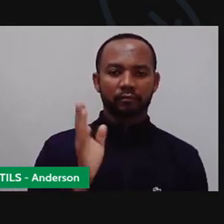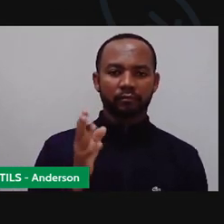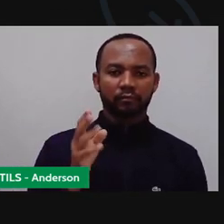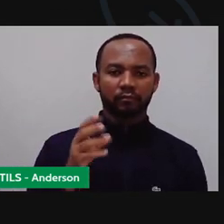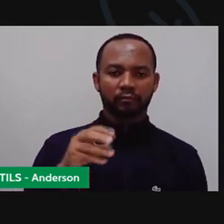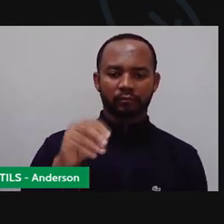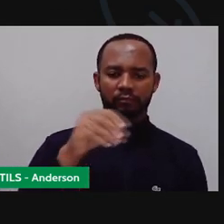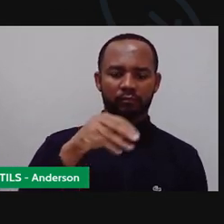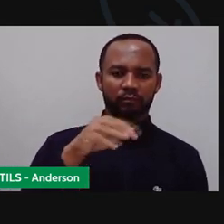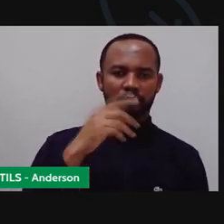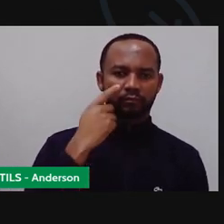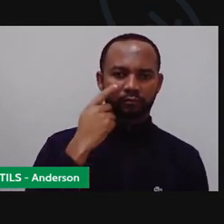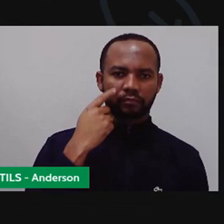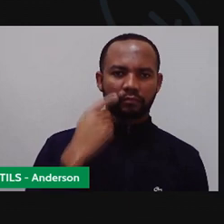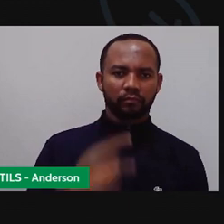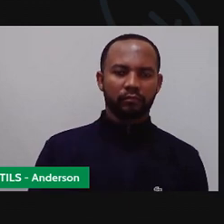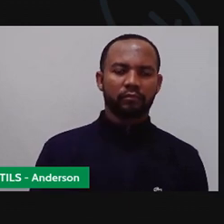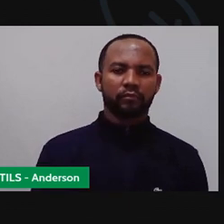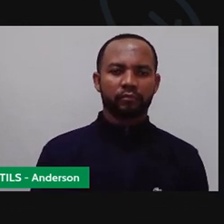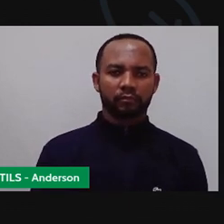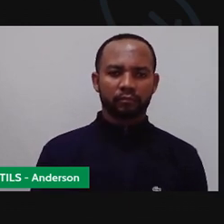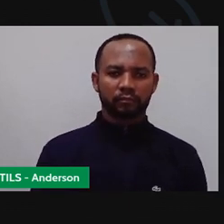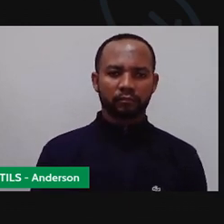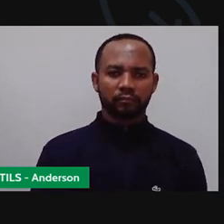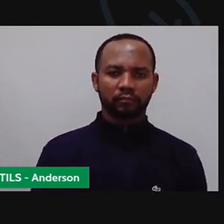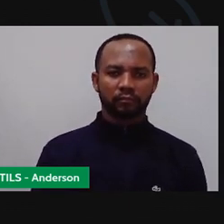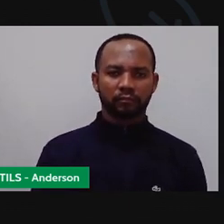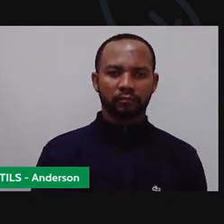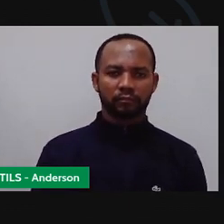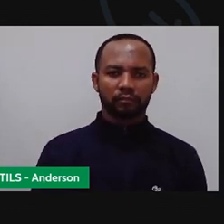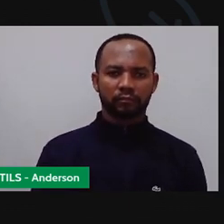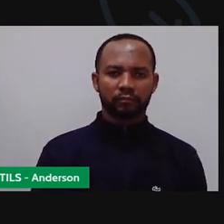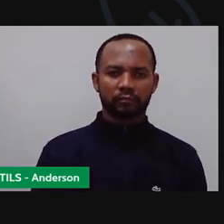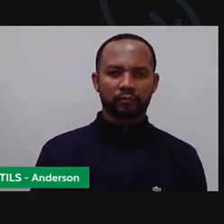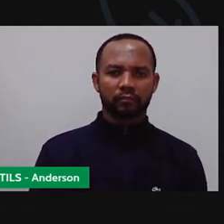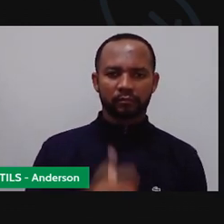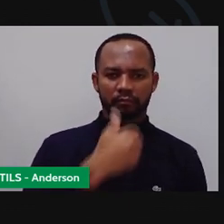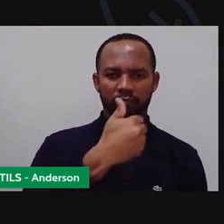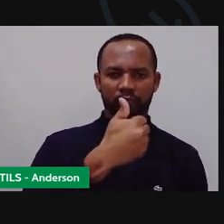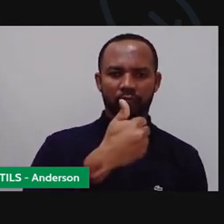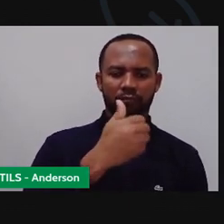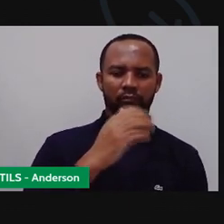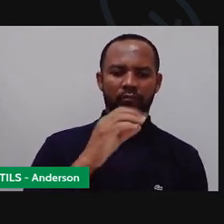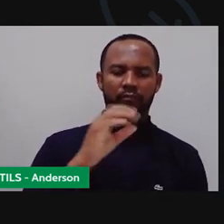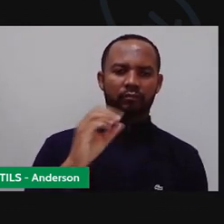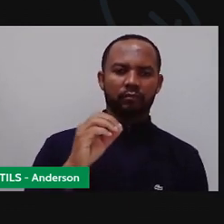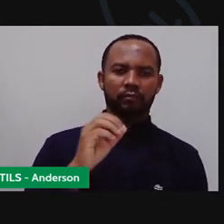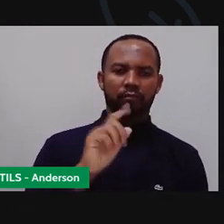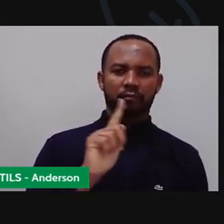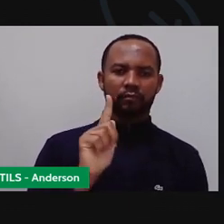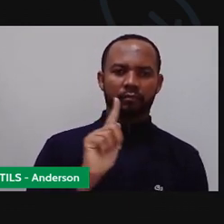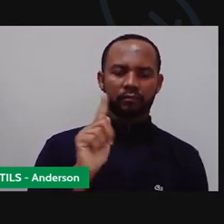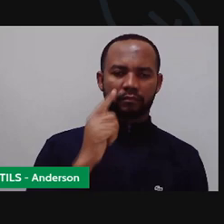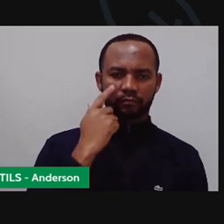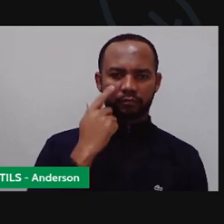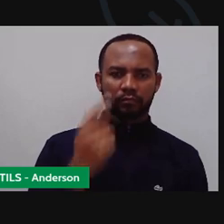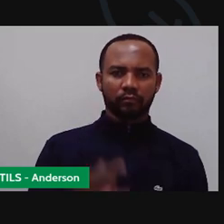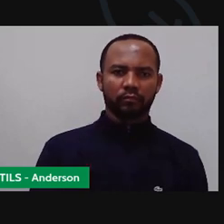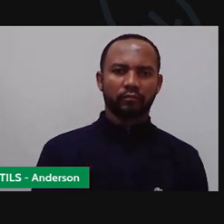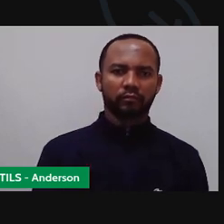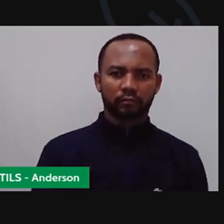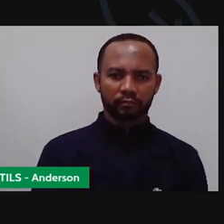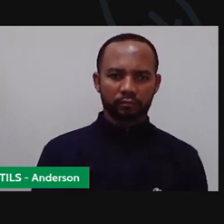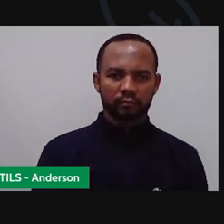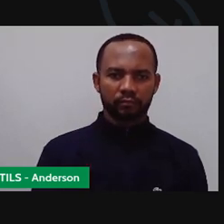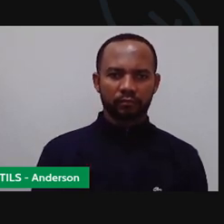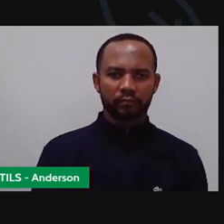pouco aqui, tá? A Pro comprou aqui uma embalagenzinha com 100 gramas, tá? A gente não vai passar todo o material. Mas